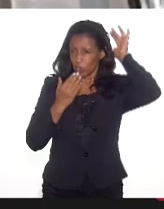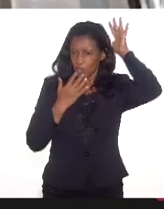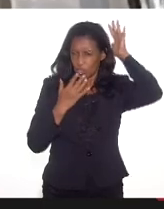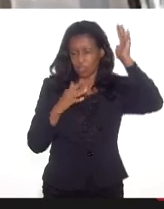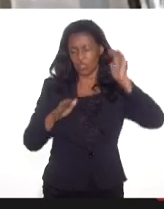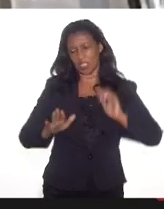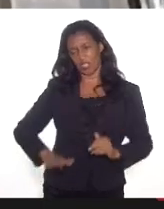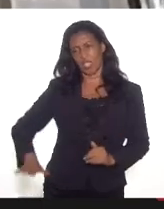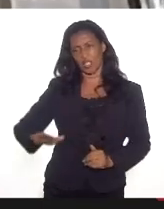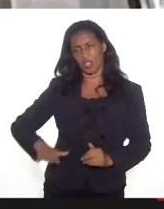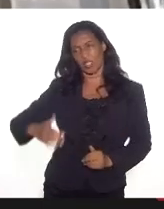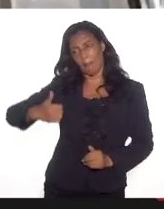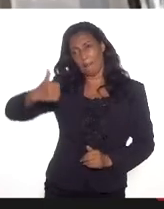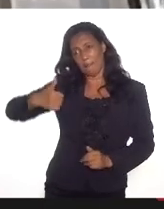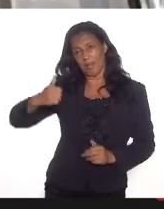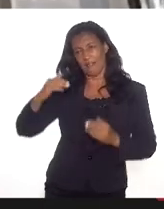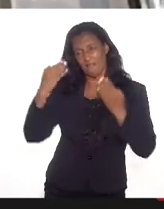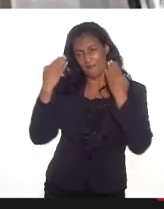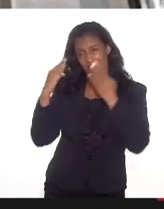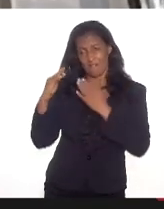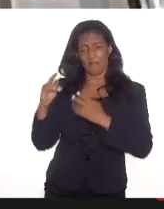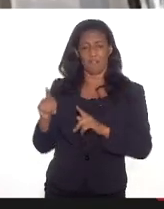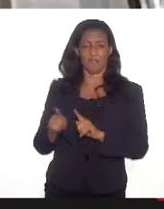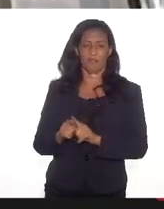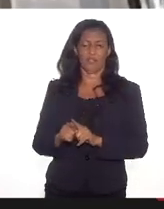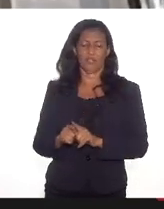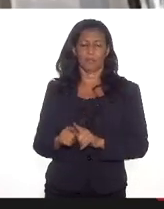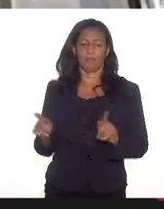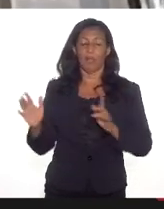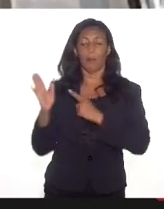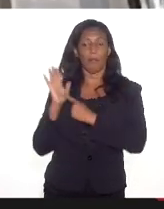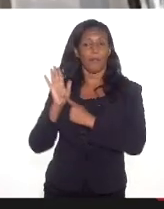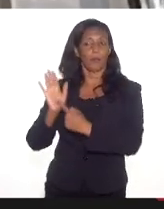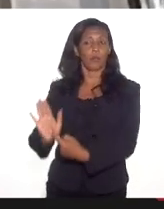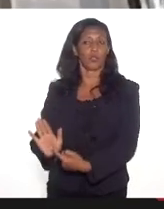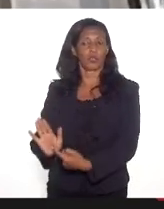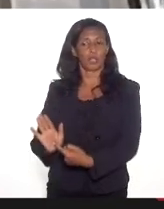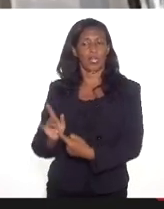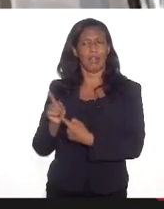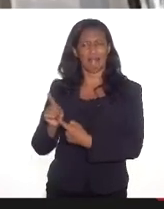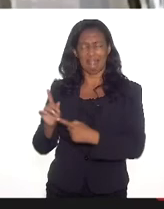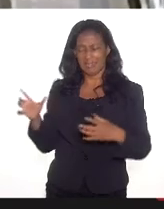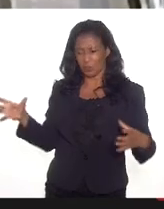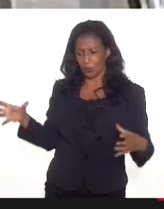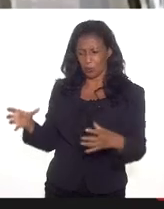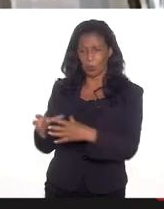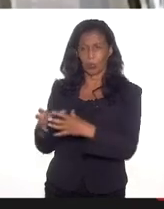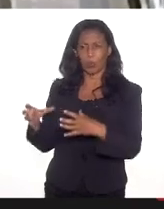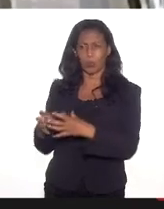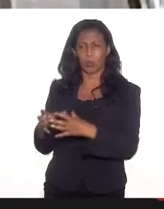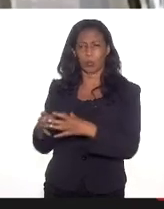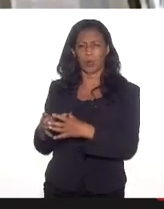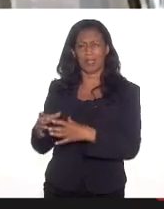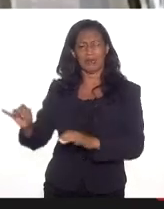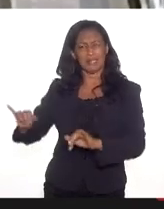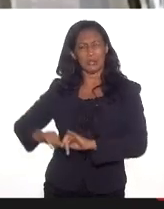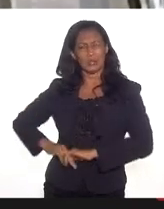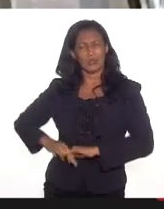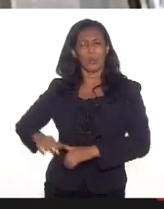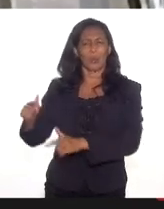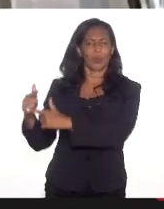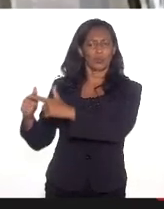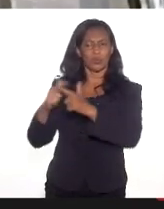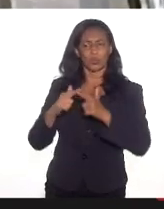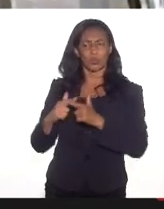são as suas primeiras vítimas mas para mostrar que são elas o esteio de comunidades que são abatidas por esses problemas